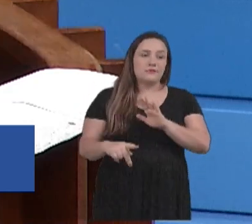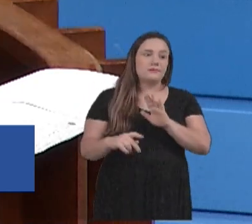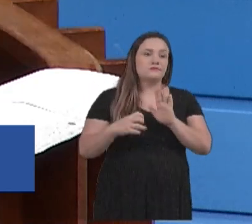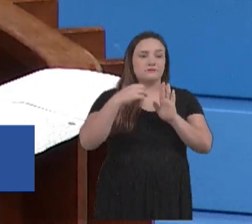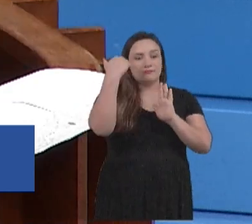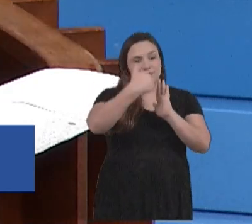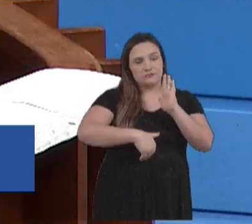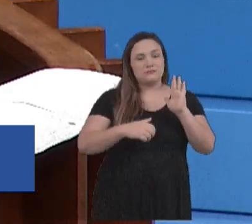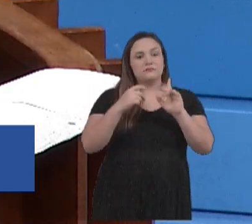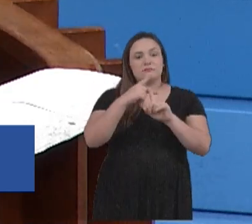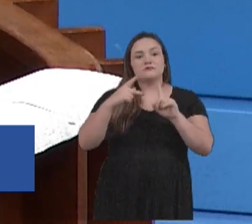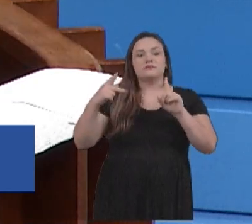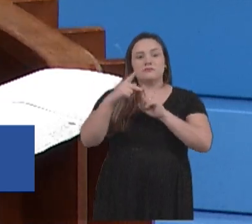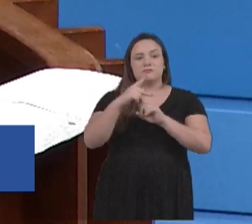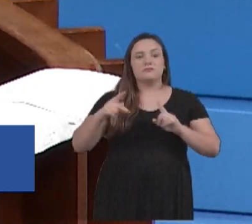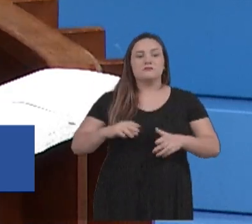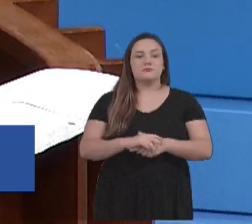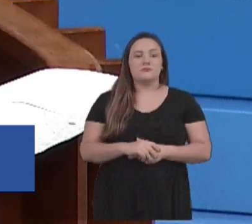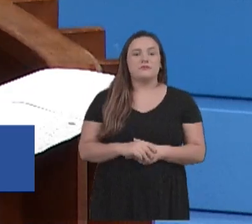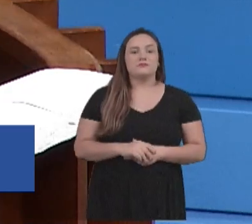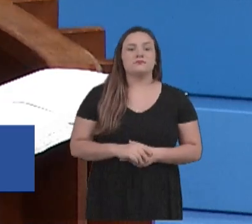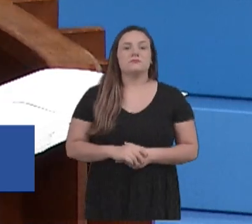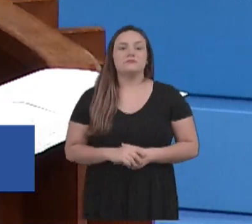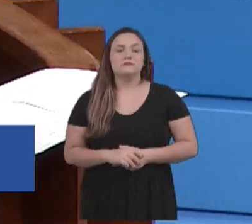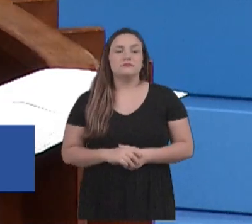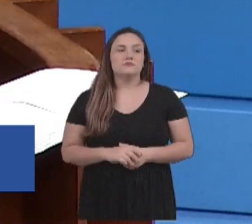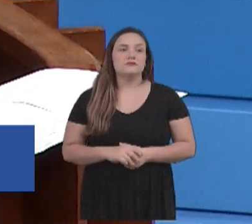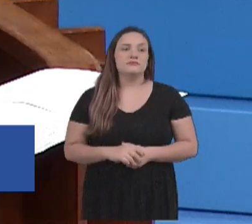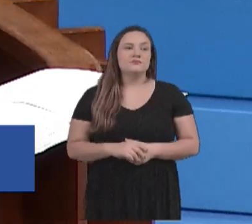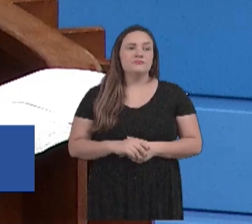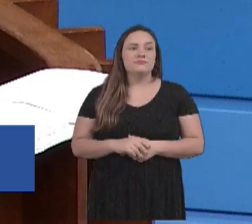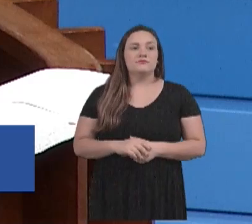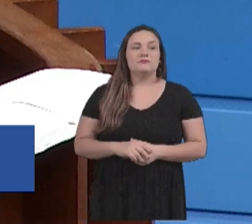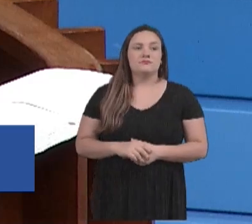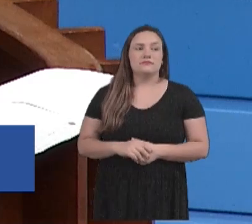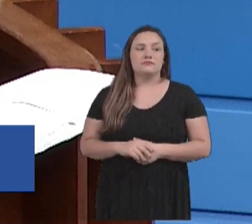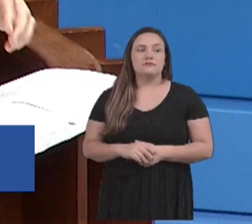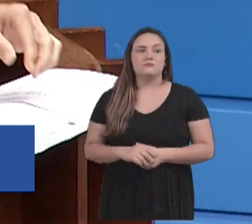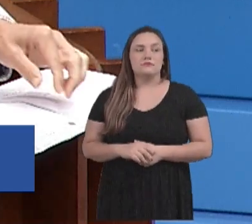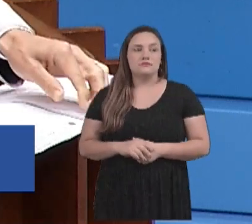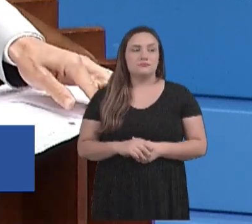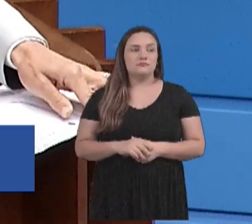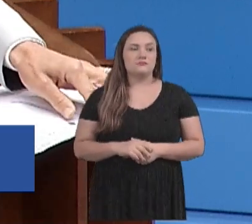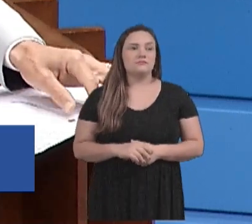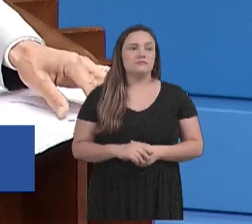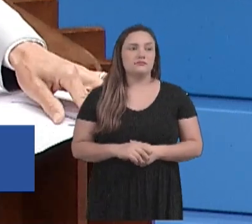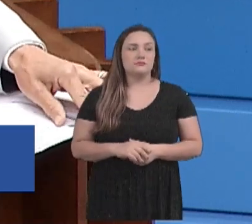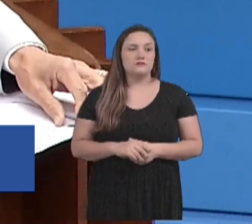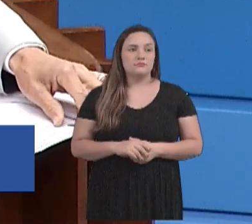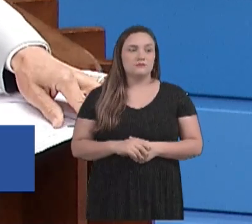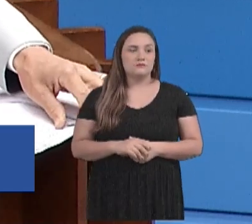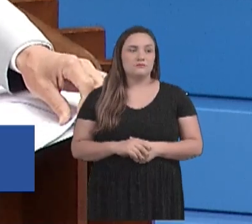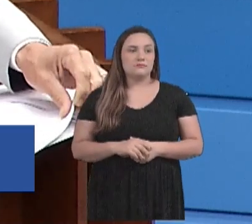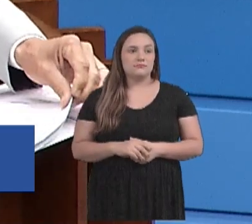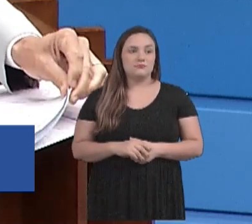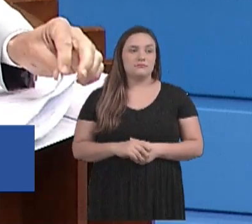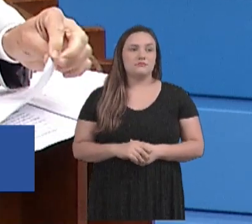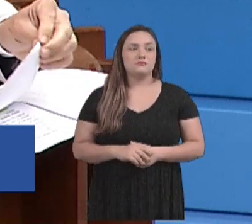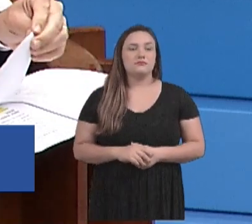previdenciária, ele copiou exatamente o que é a definição de